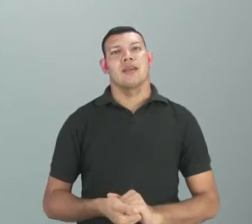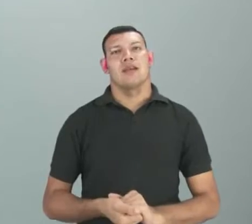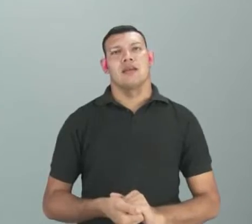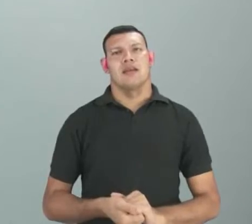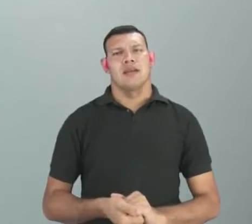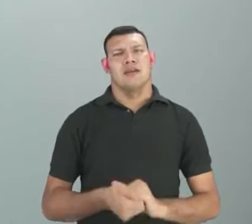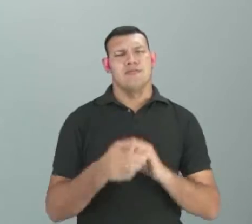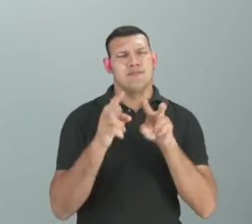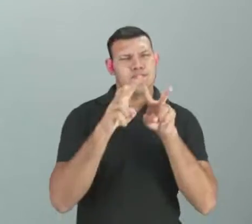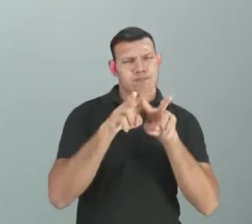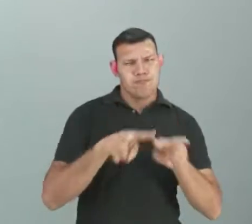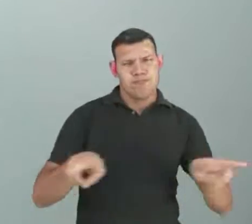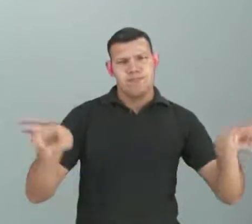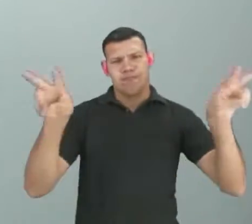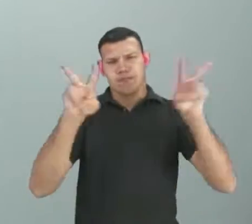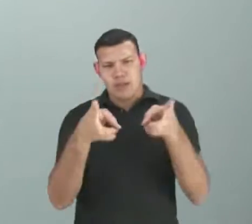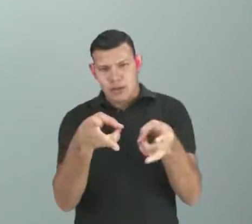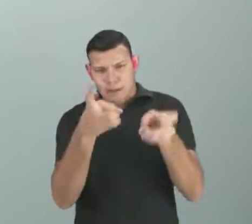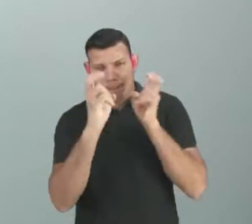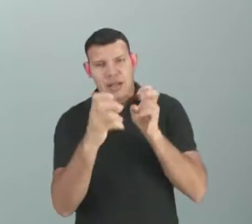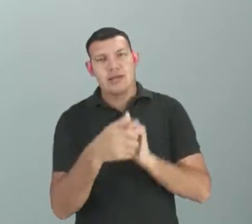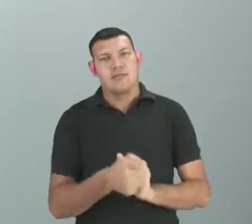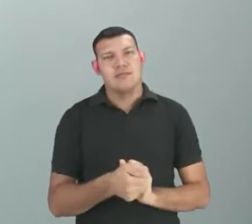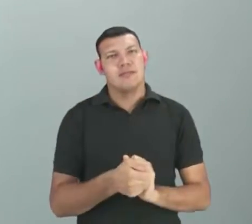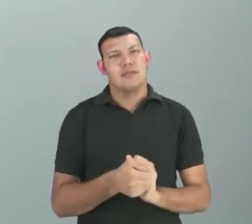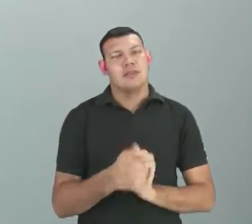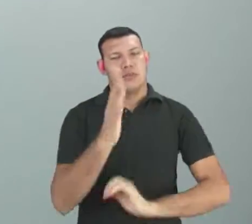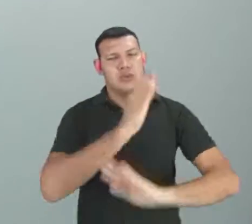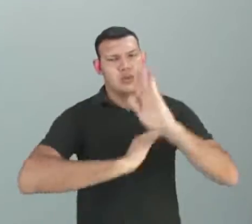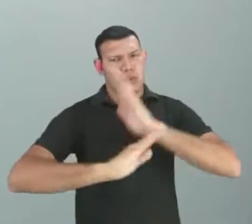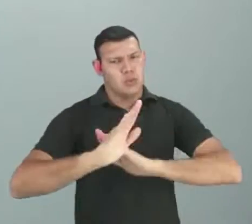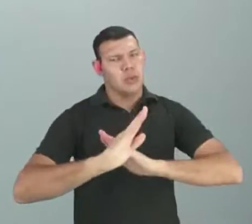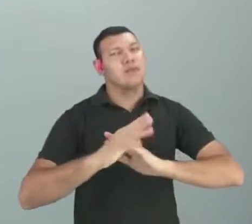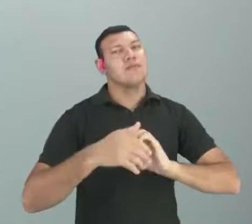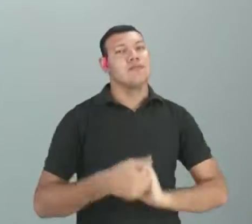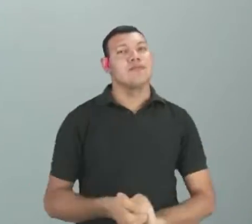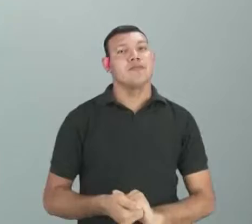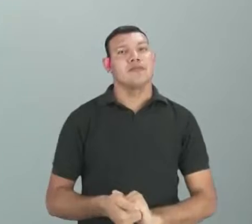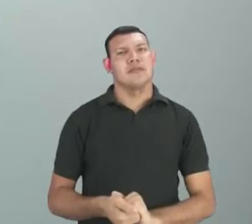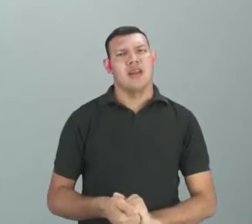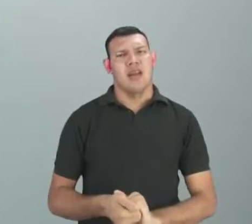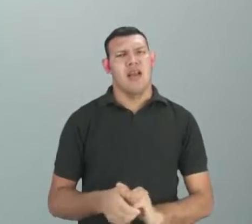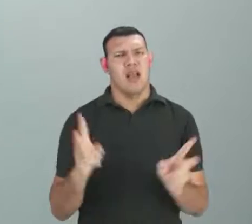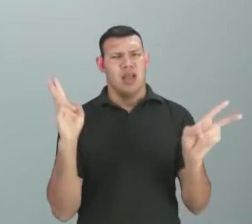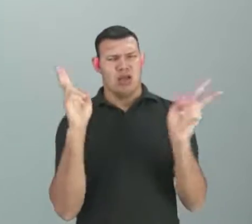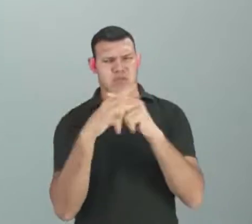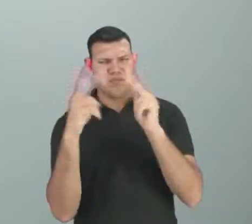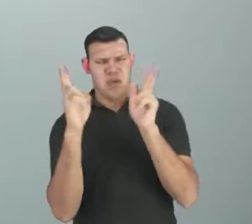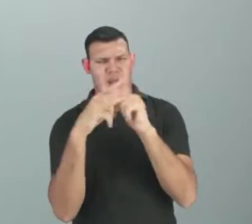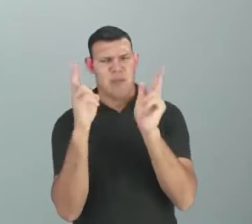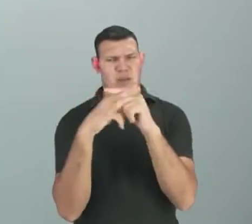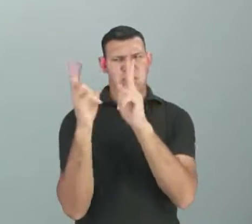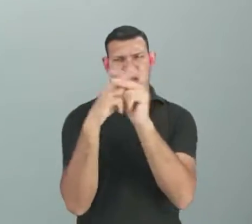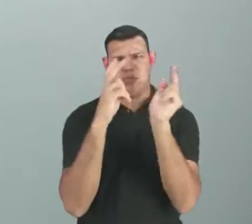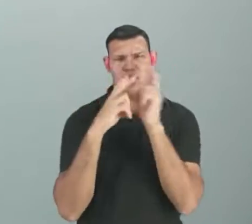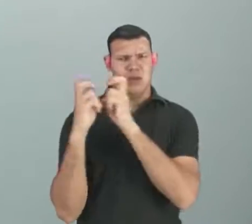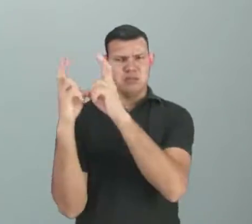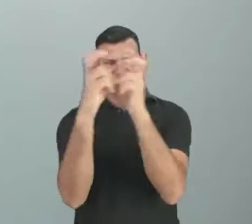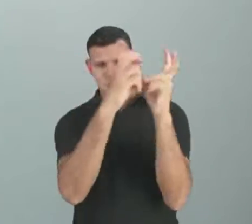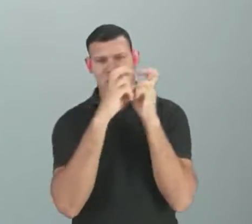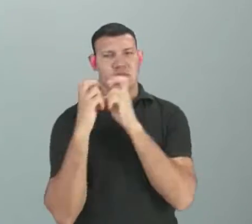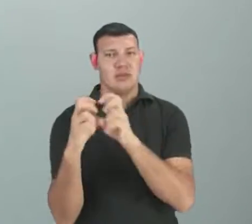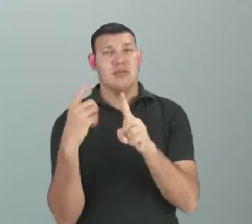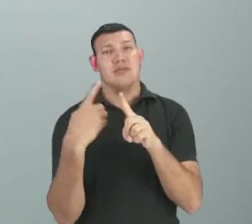aquelas pessoas que fazem artes marciais, é muito difícil vocês vê-las brigando no meio da rua ou algo do tipo,